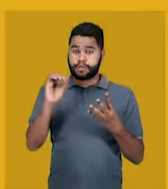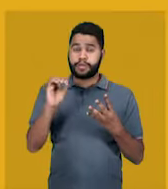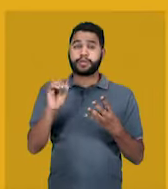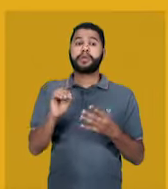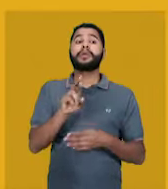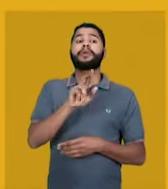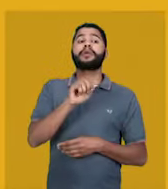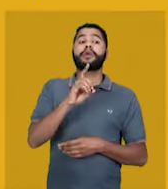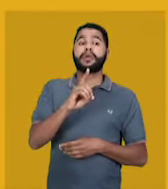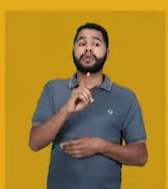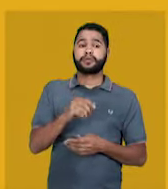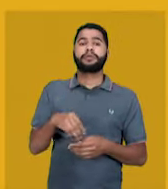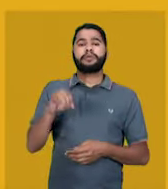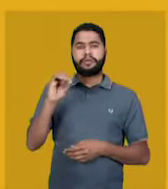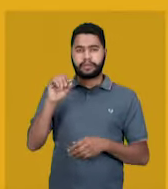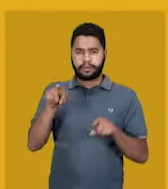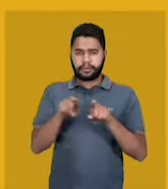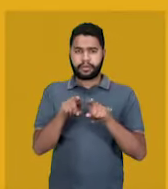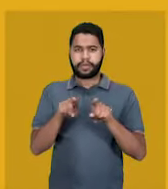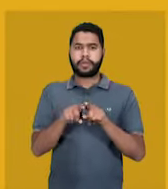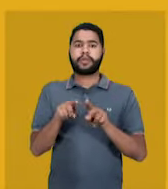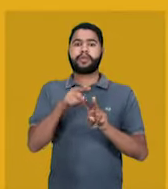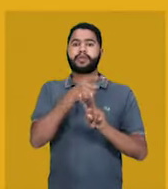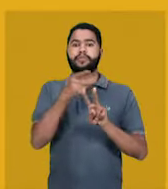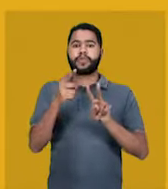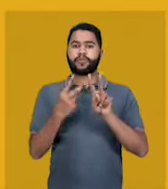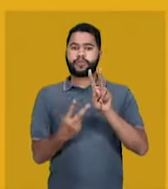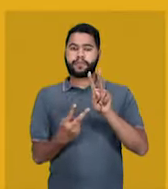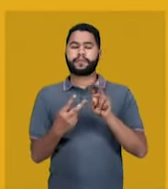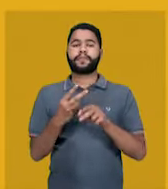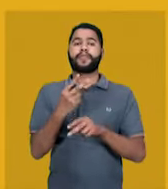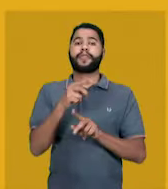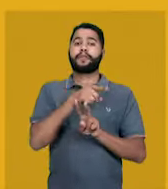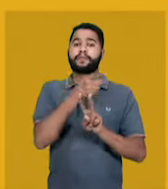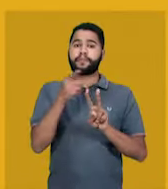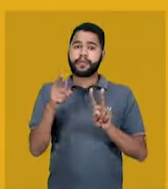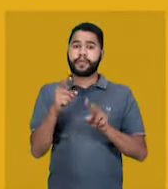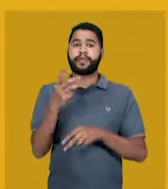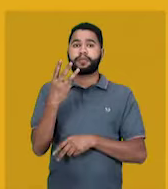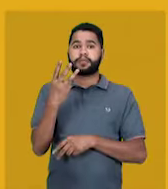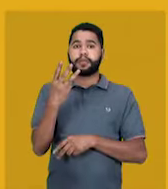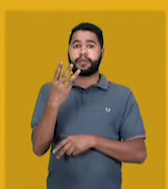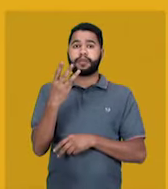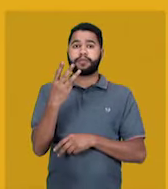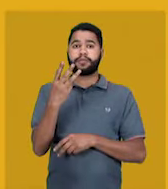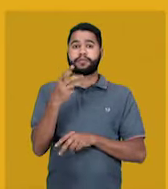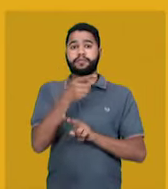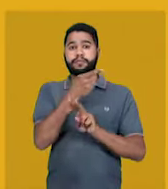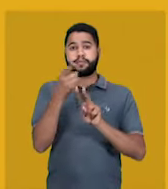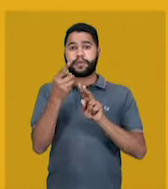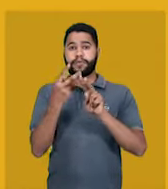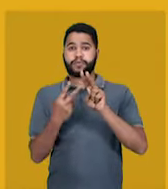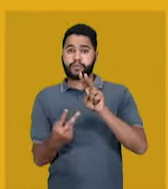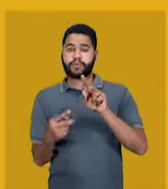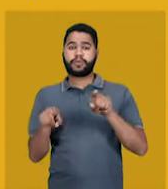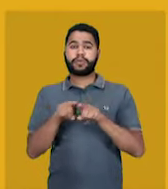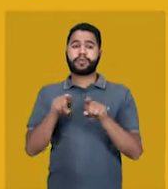radianos, 0 também, π sobre 2, π, 3π sobre 2 e